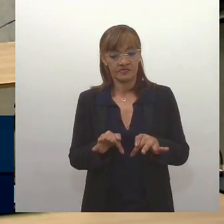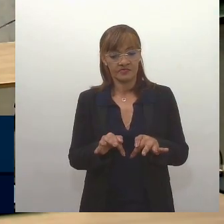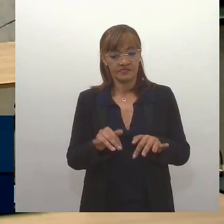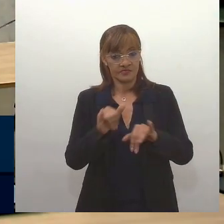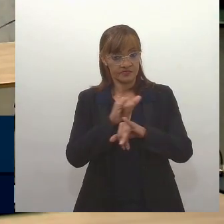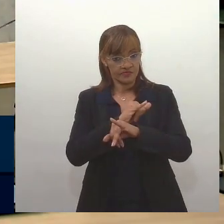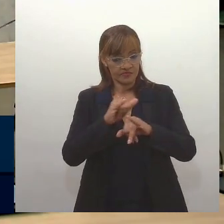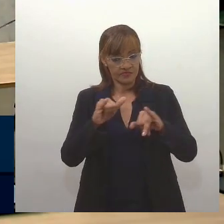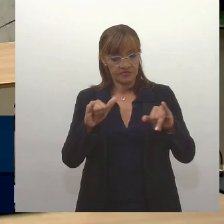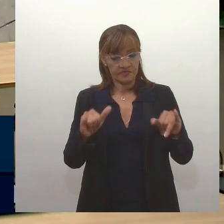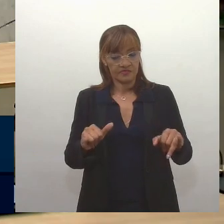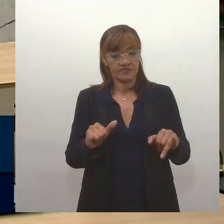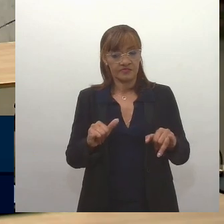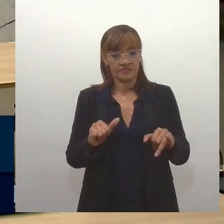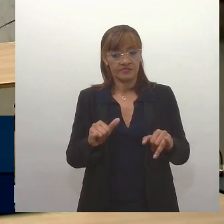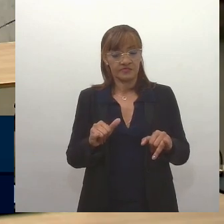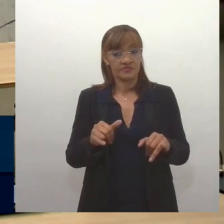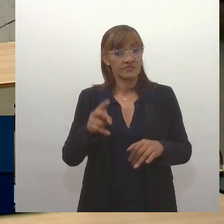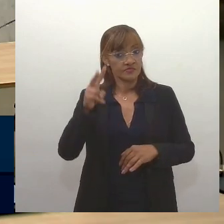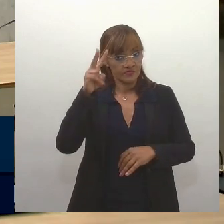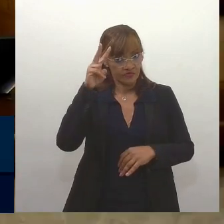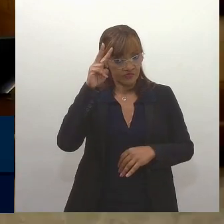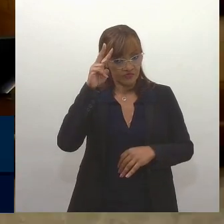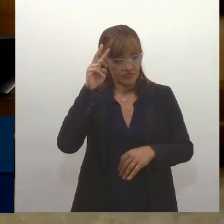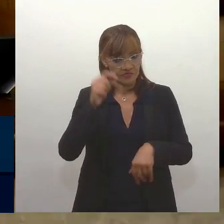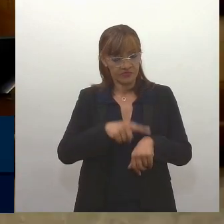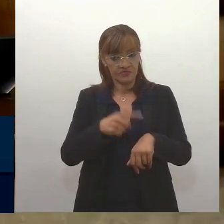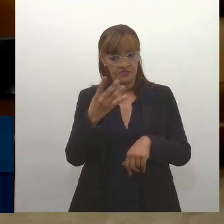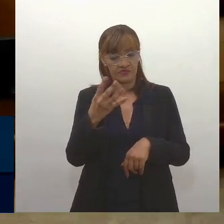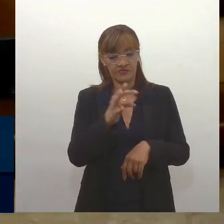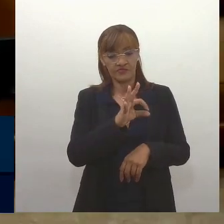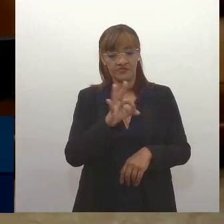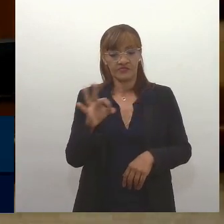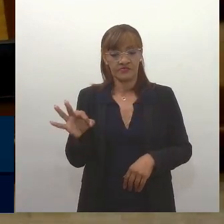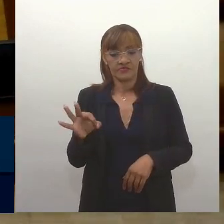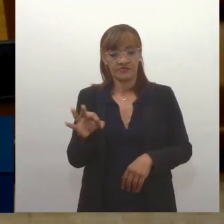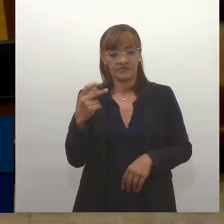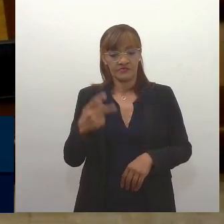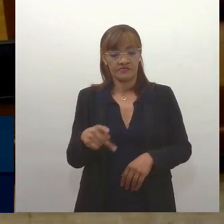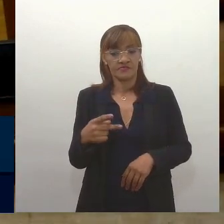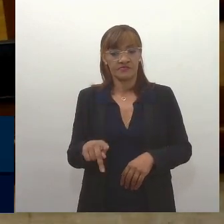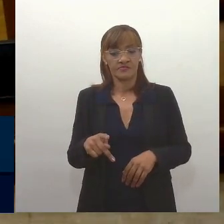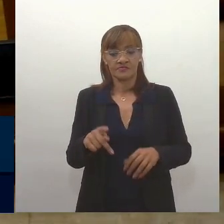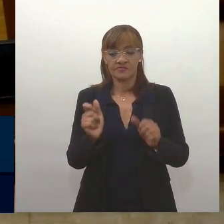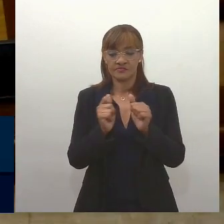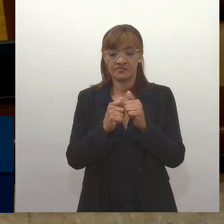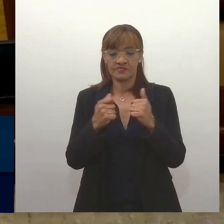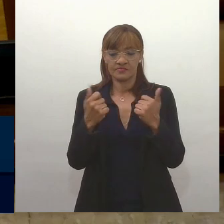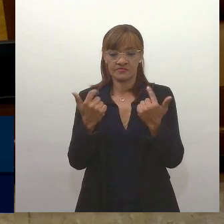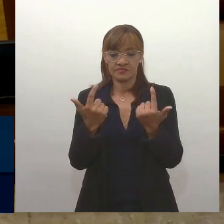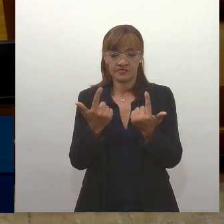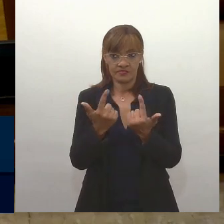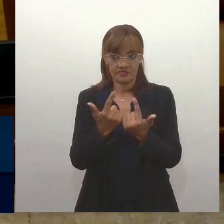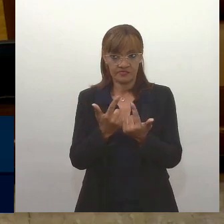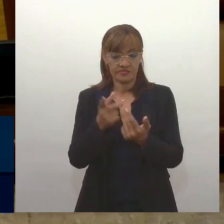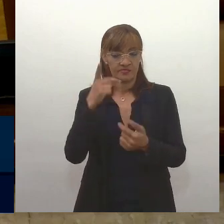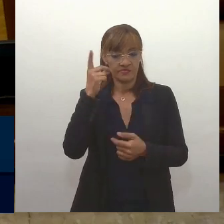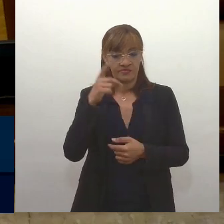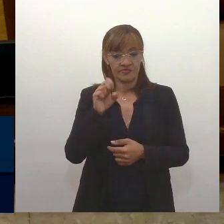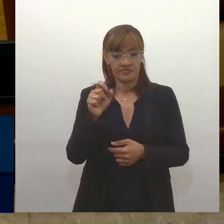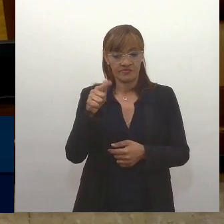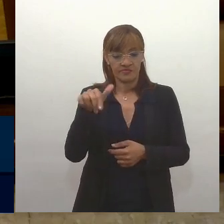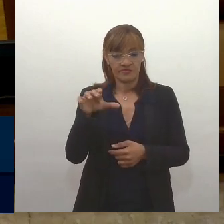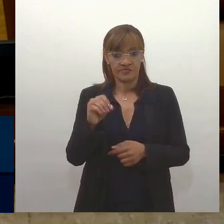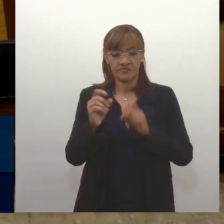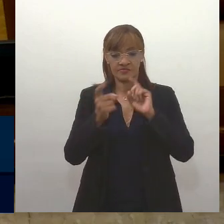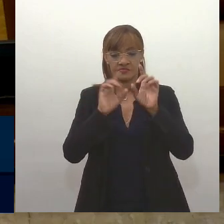próxima segunda-feira às 16 horas aqui no plenário de autoria do deputado Sérgio Reis teremos a sessão especial de entrega